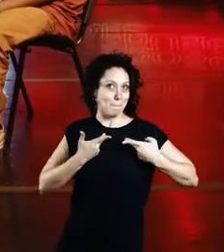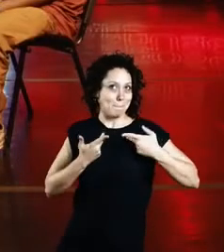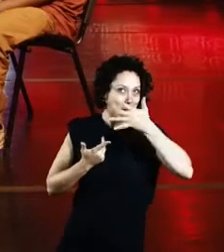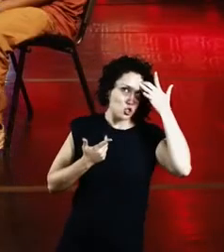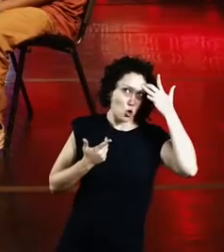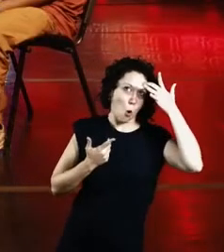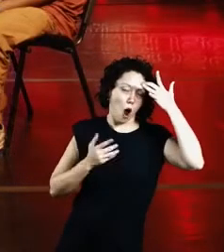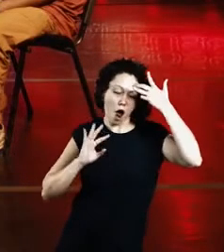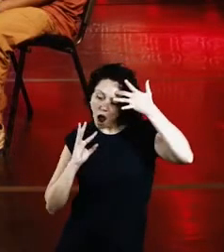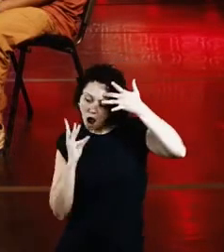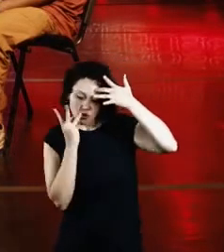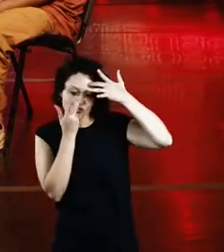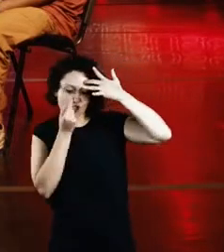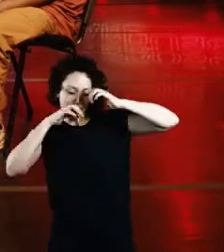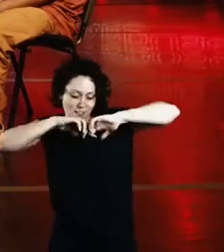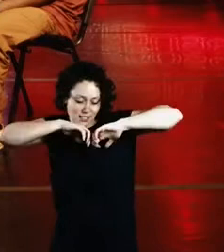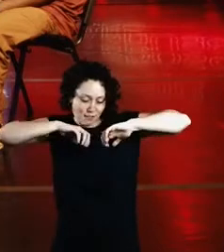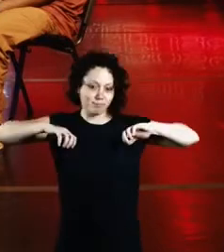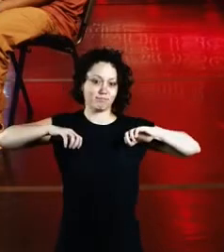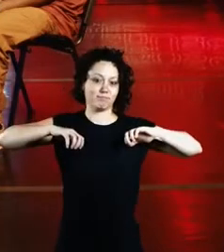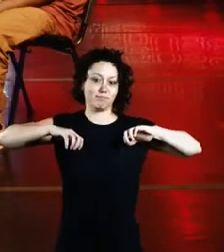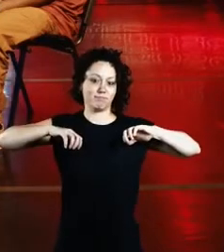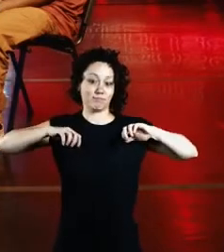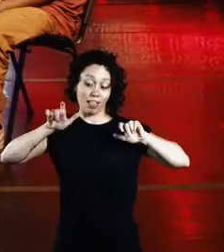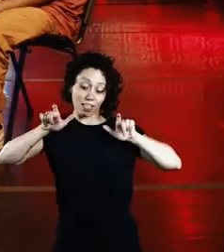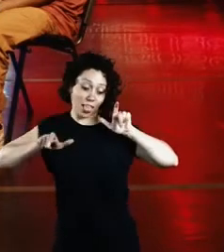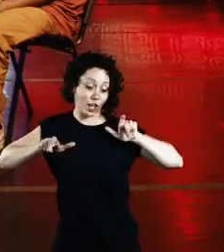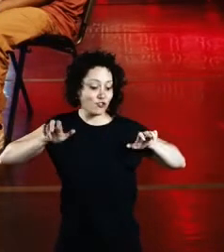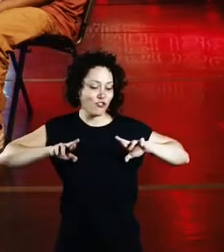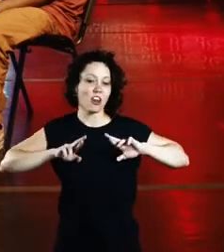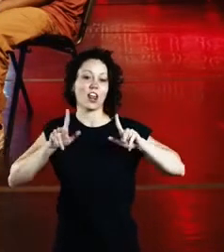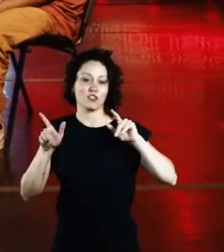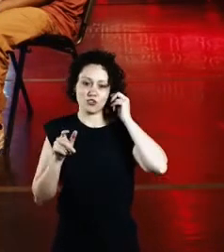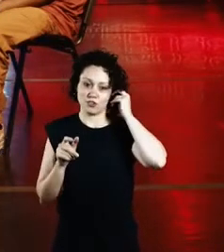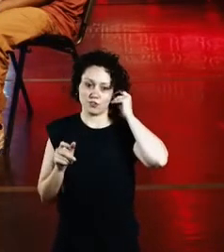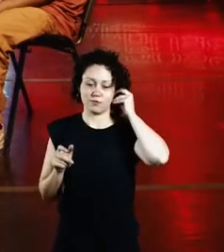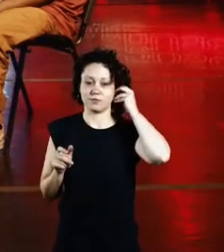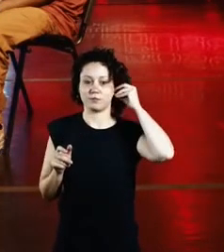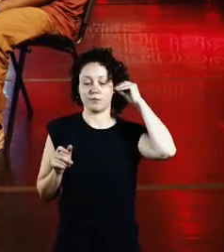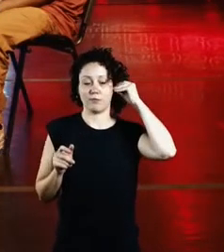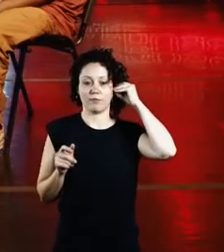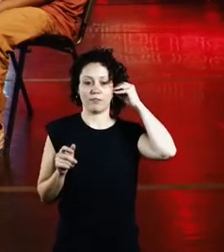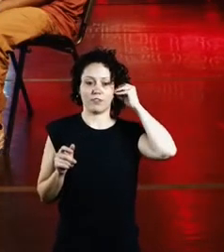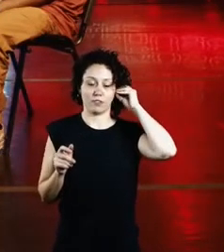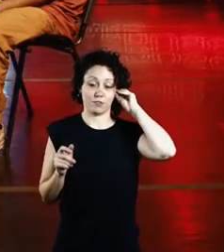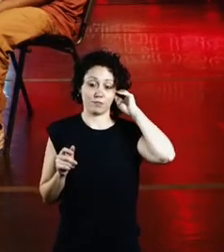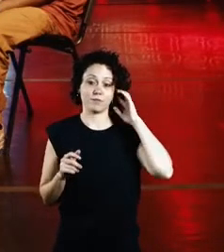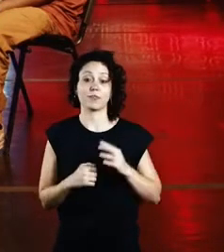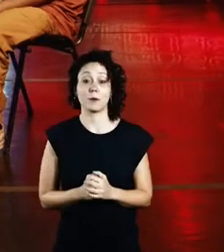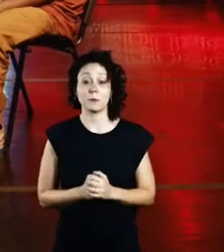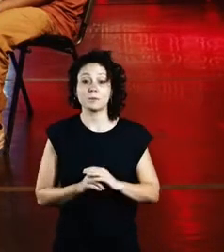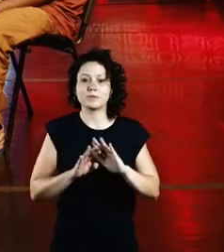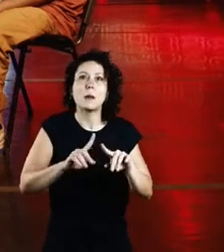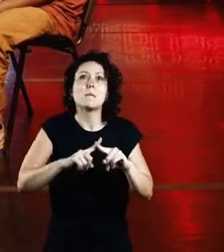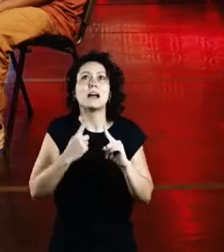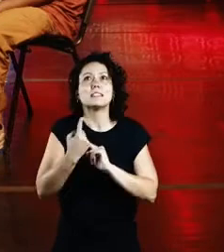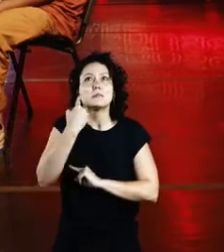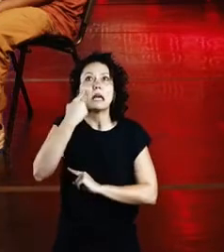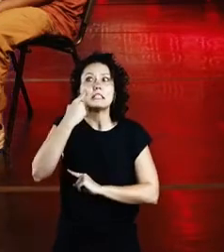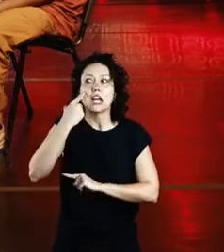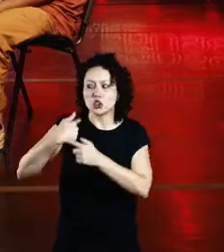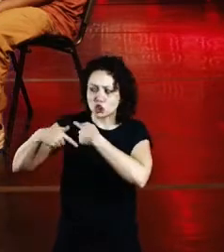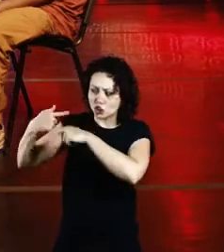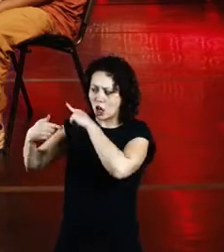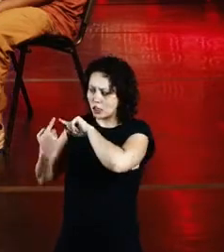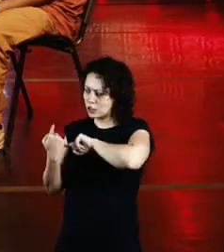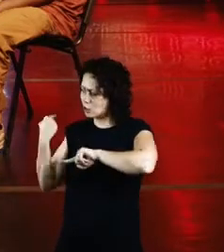família, e como é que você via essa... Porque assim, são gerações que, diferente da... Da equipe de como vocês, é que é? Né? O